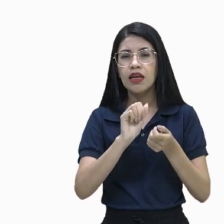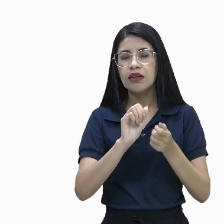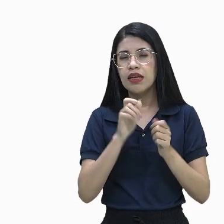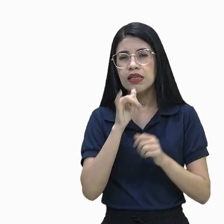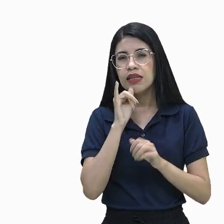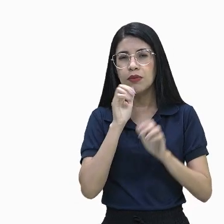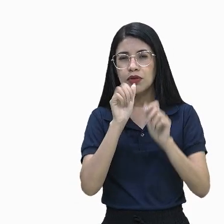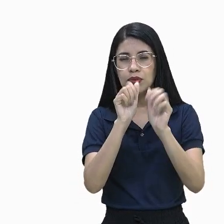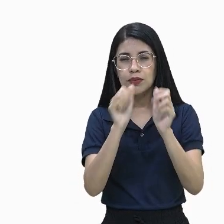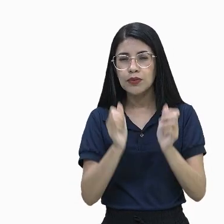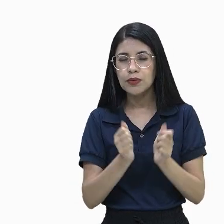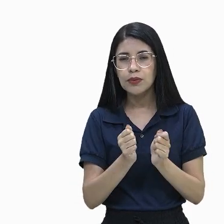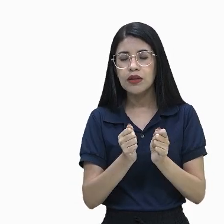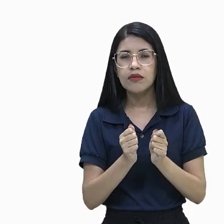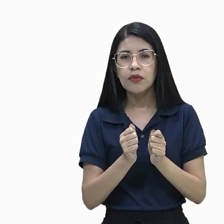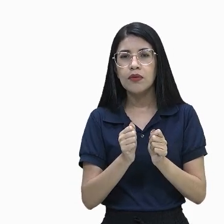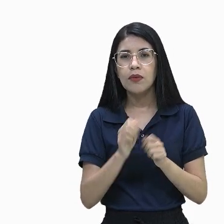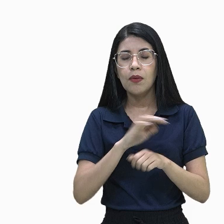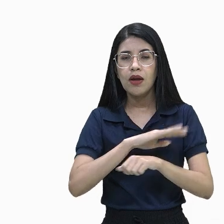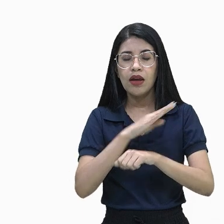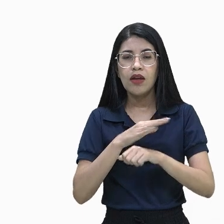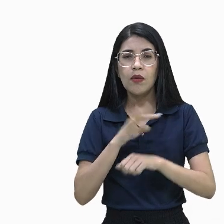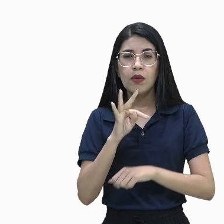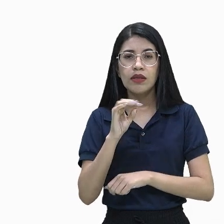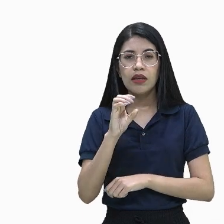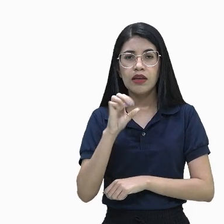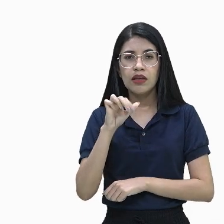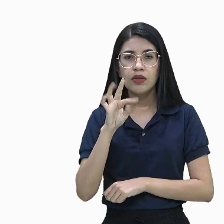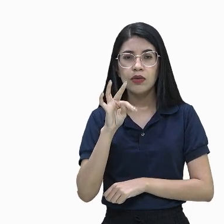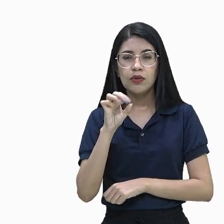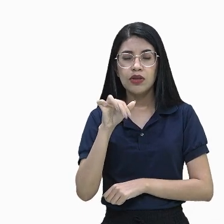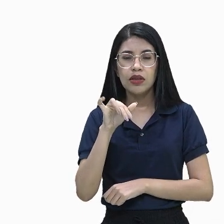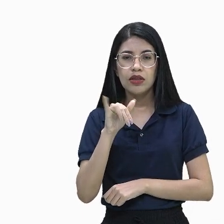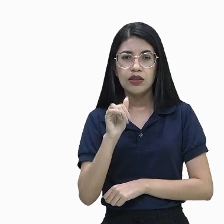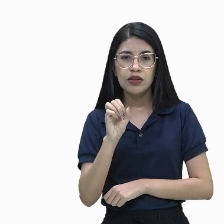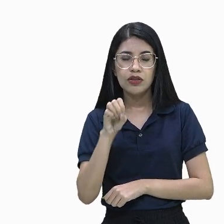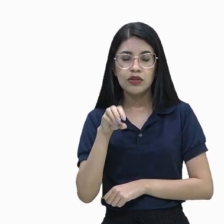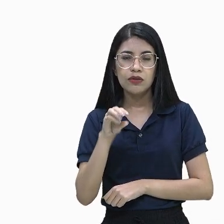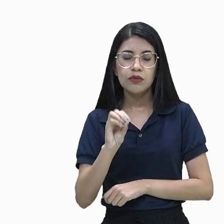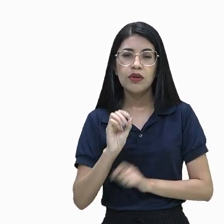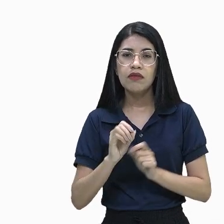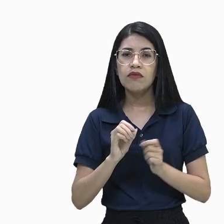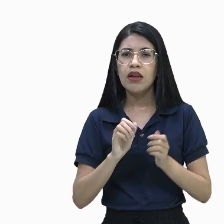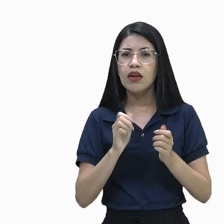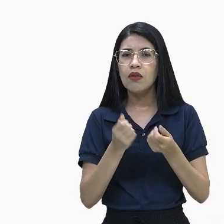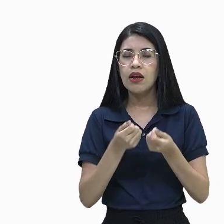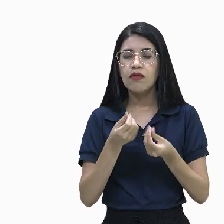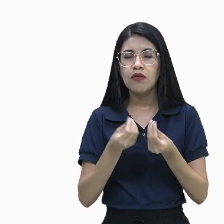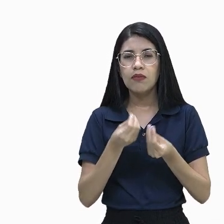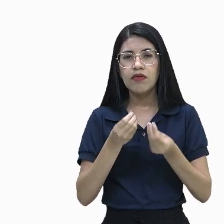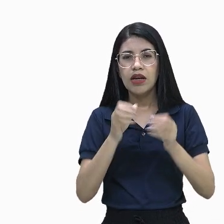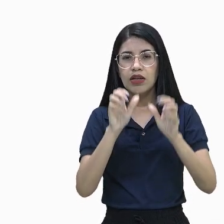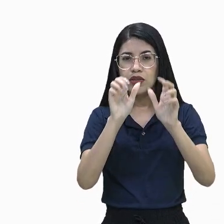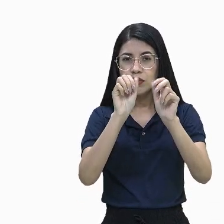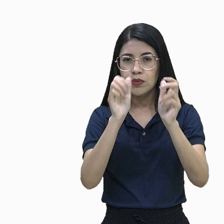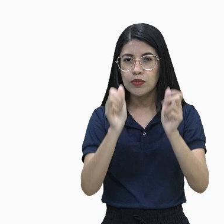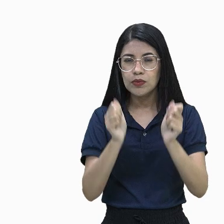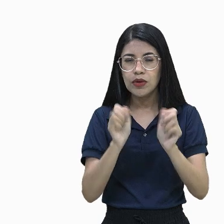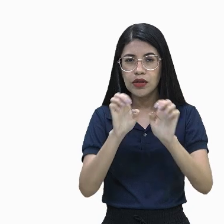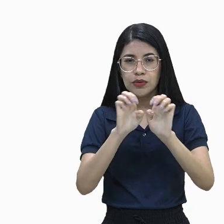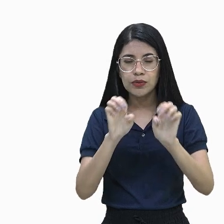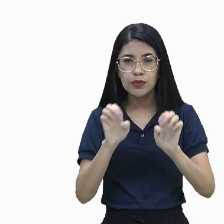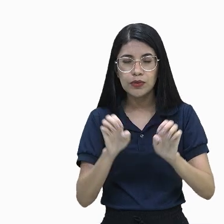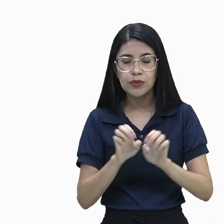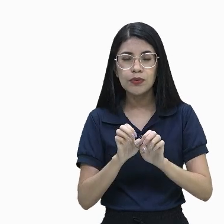exemplo, o tectonismo, que ele vai ser responsável também por essa modelação do relevo, tá bom? Então, é o que ocorre na